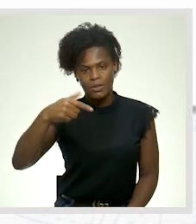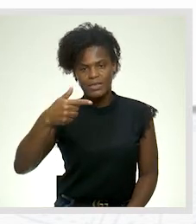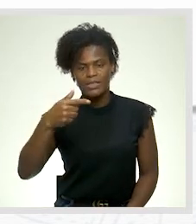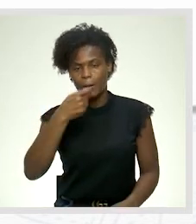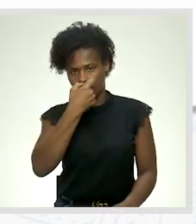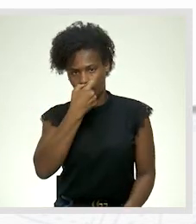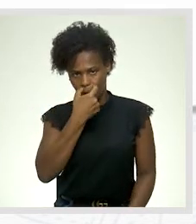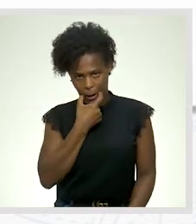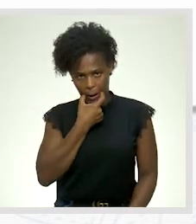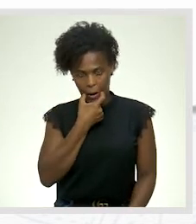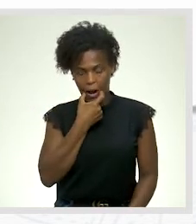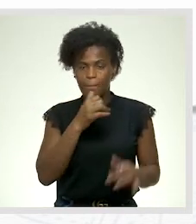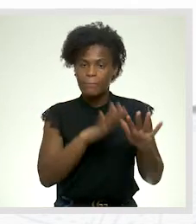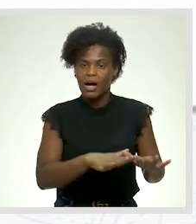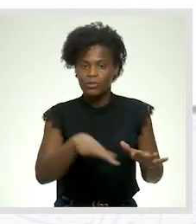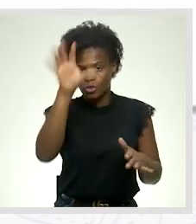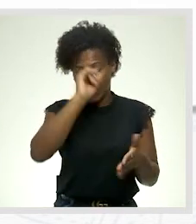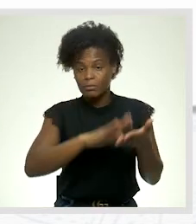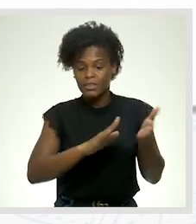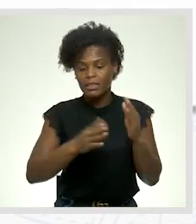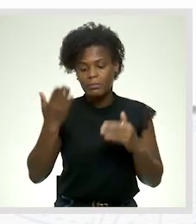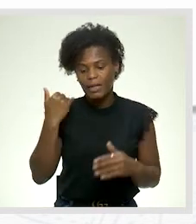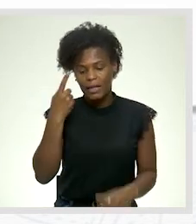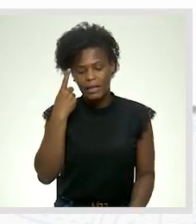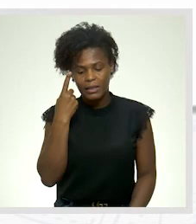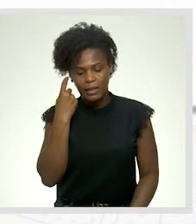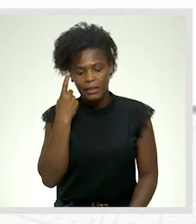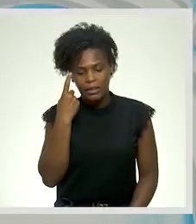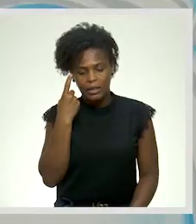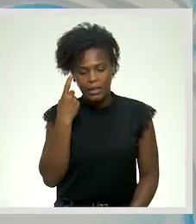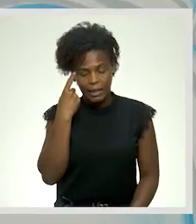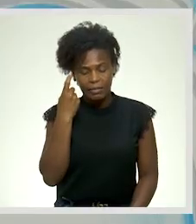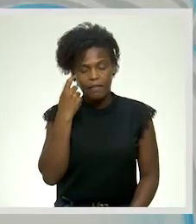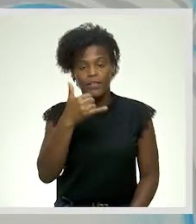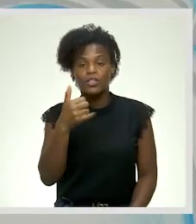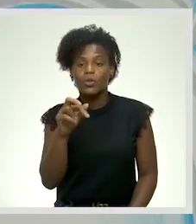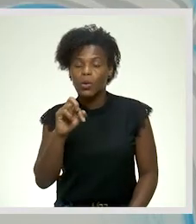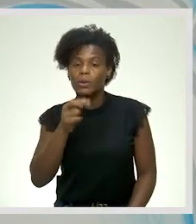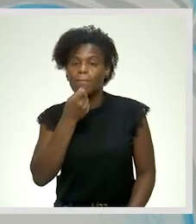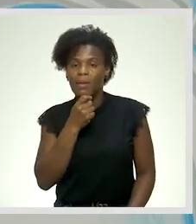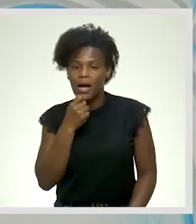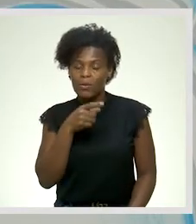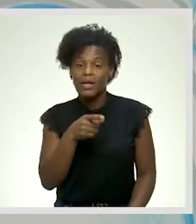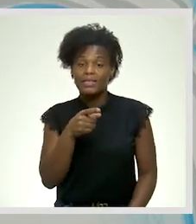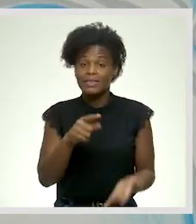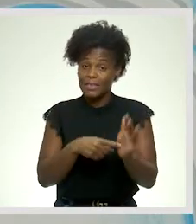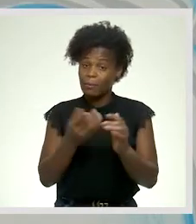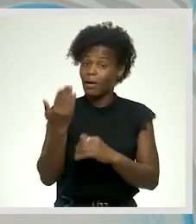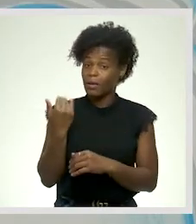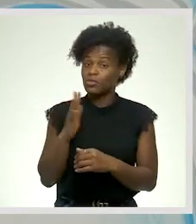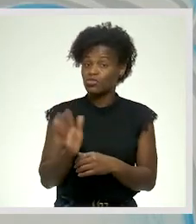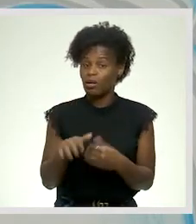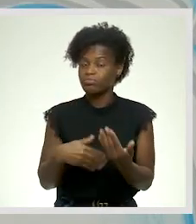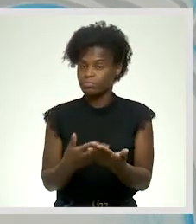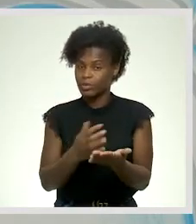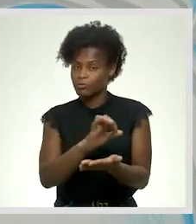passada quinta-feira, dia 28 de maio. Trata-se de uma informação. Este exemplo já tinha sido dado antes, eu só